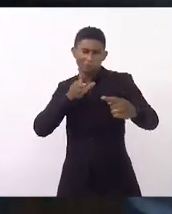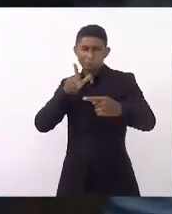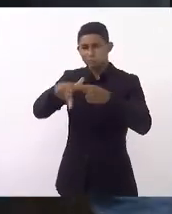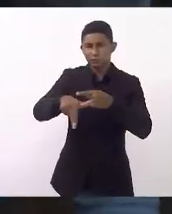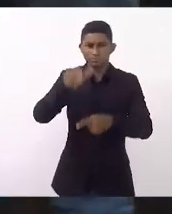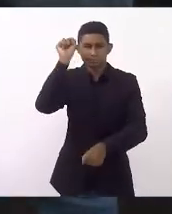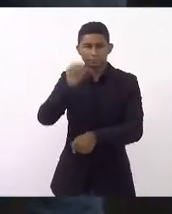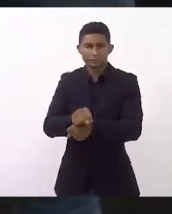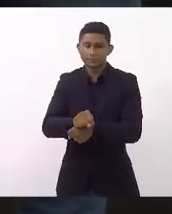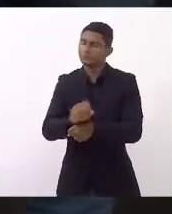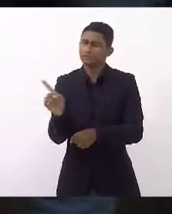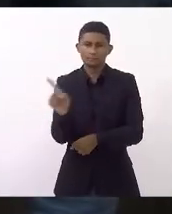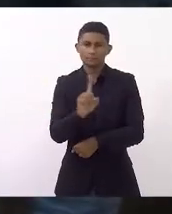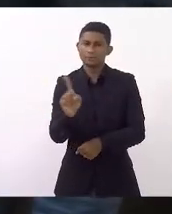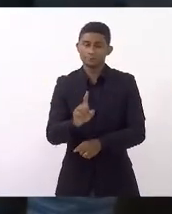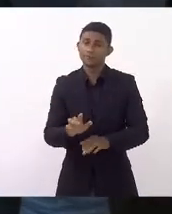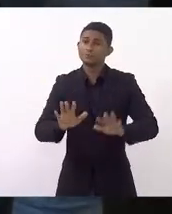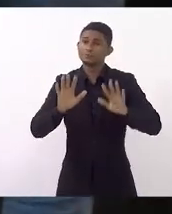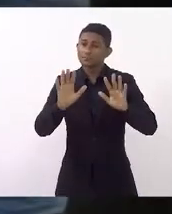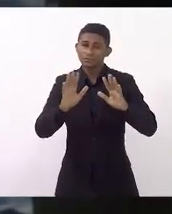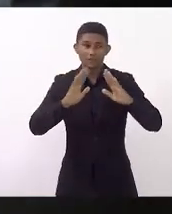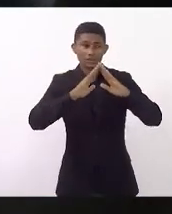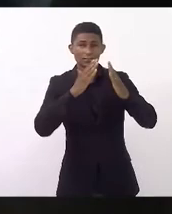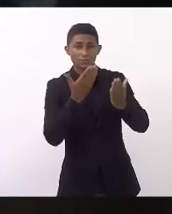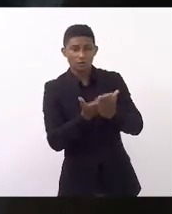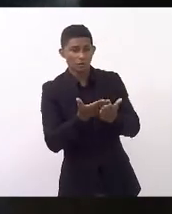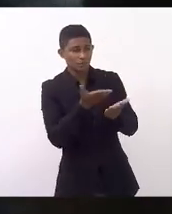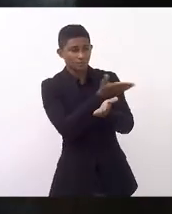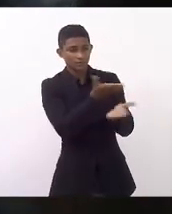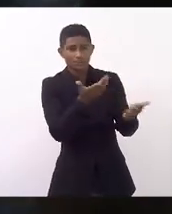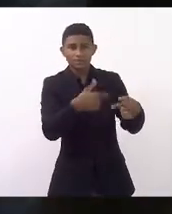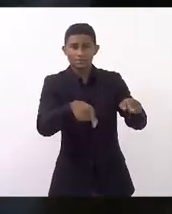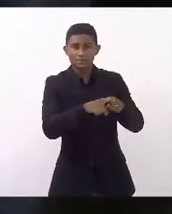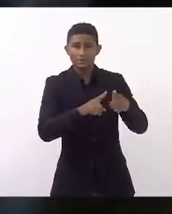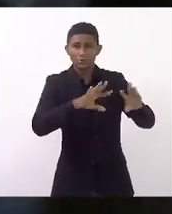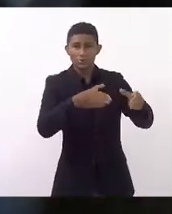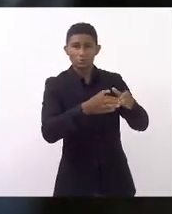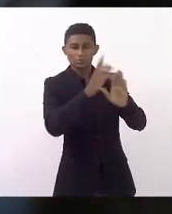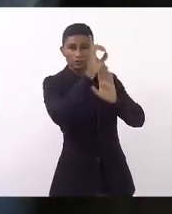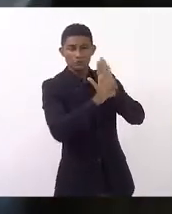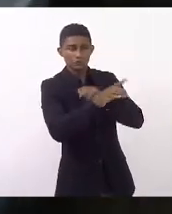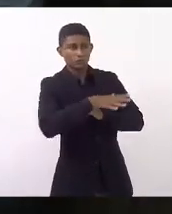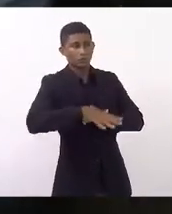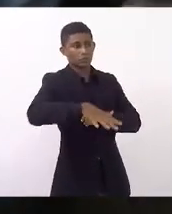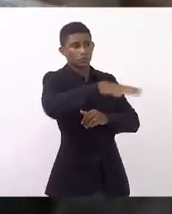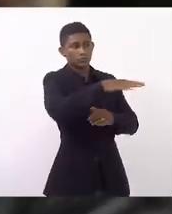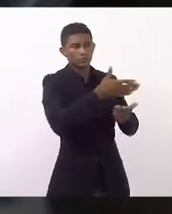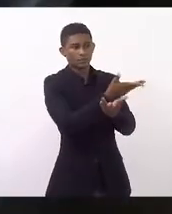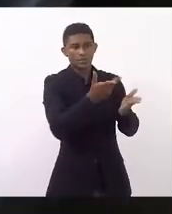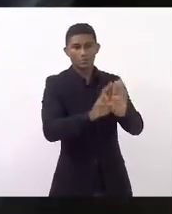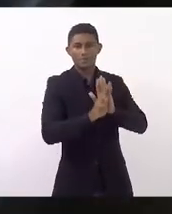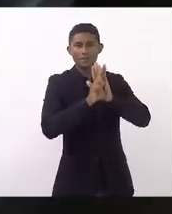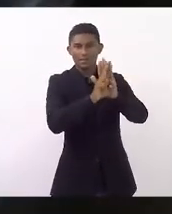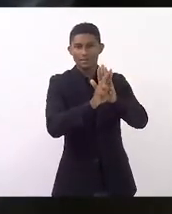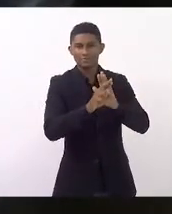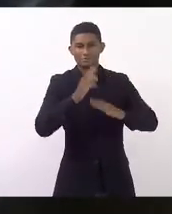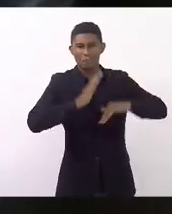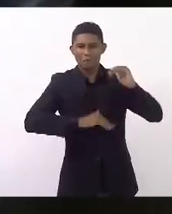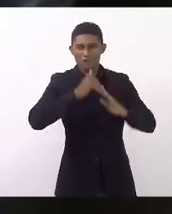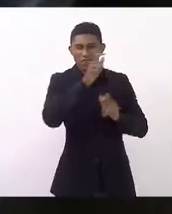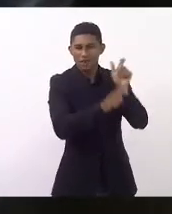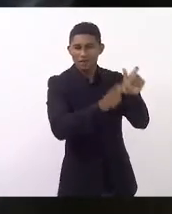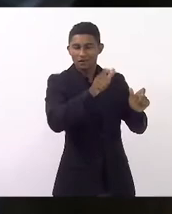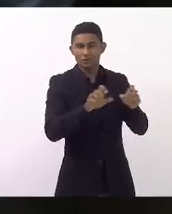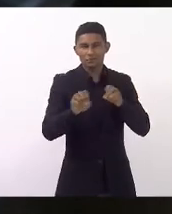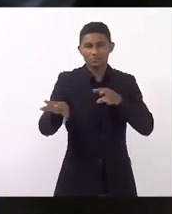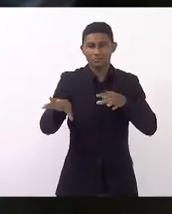era razoável que as escolas, as direções, as representações dos profissionais da educação, dos estudantes, como lembrou aqui o Carlos